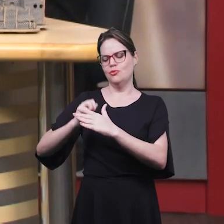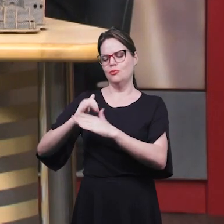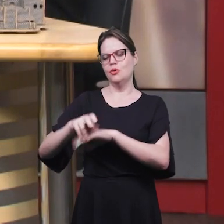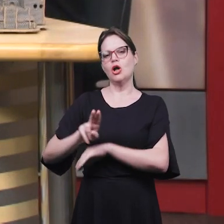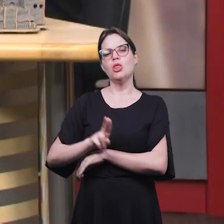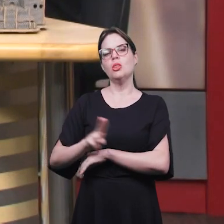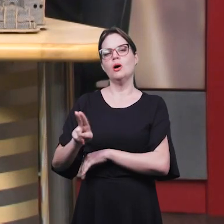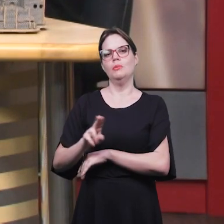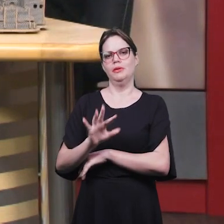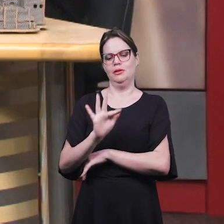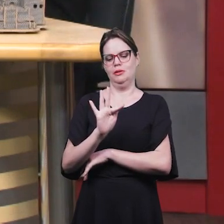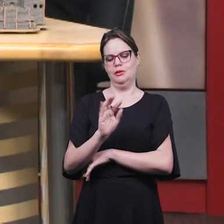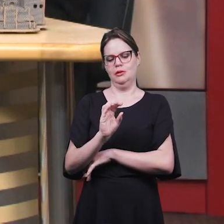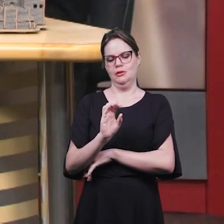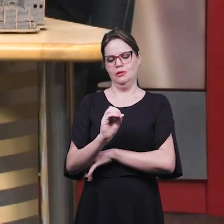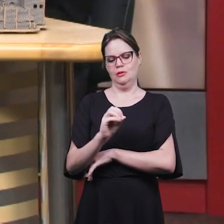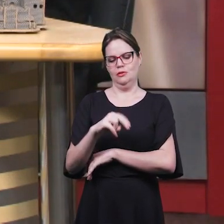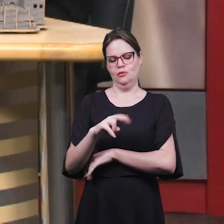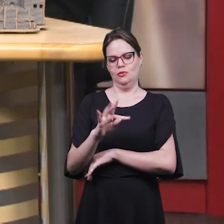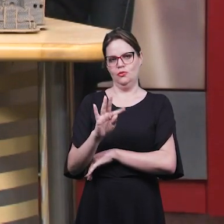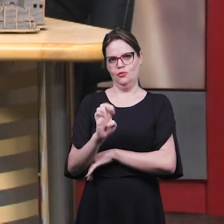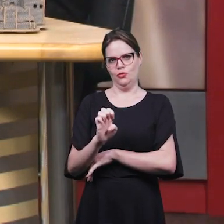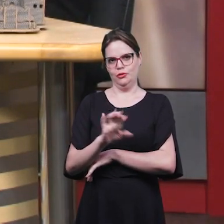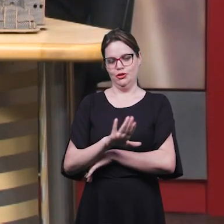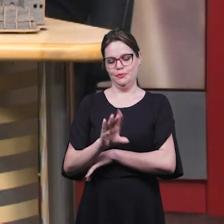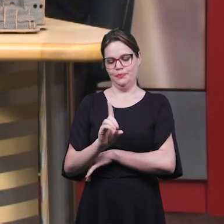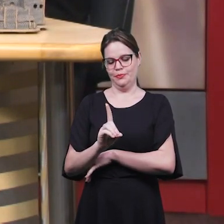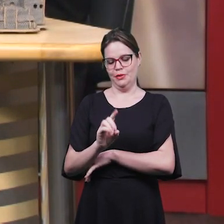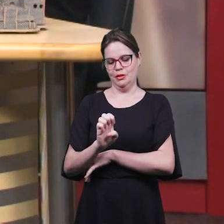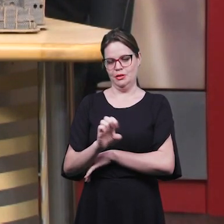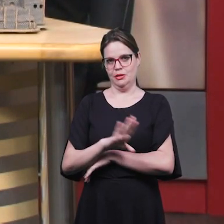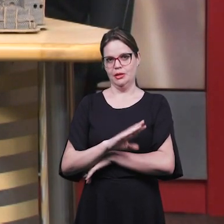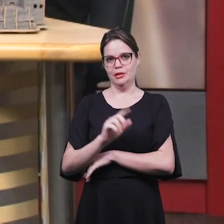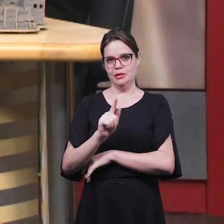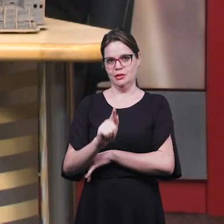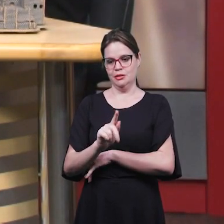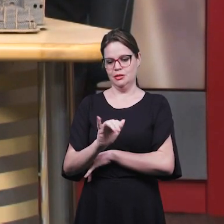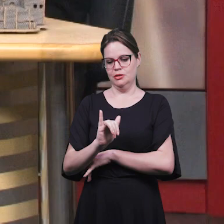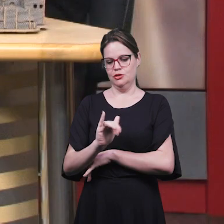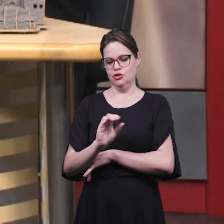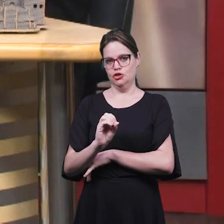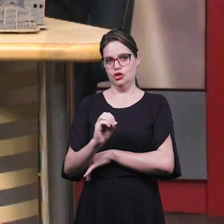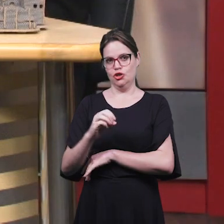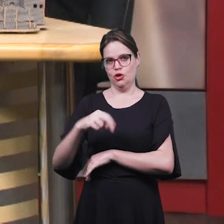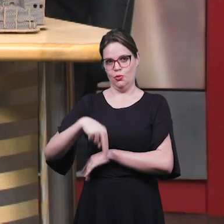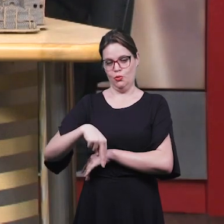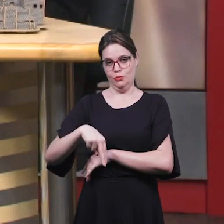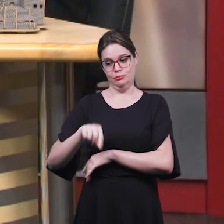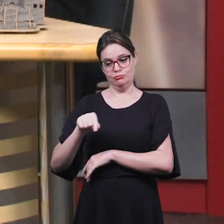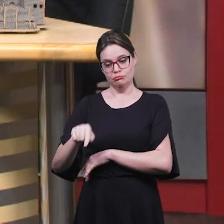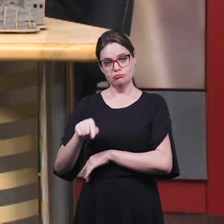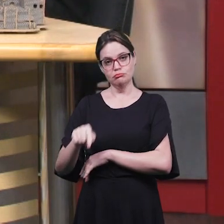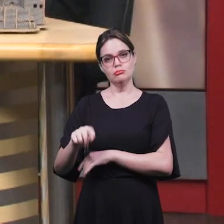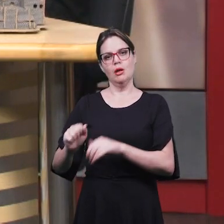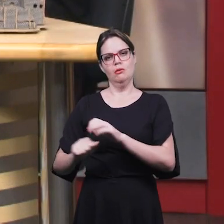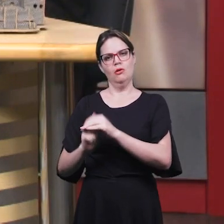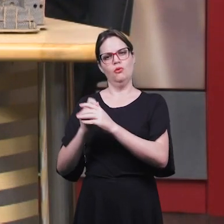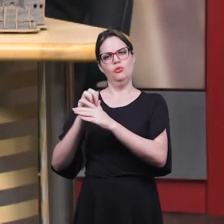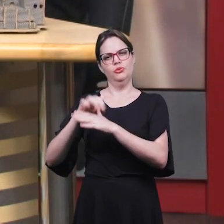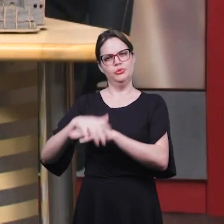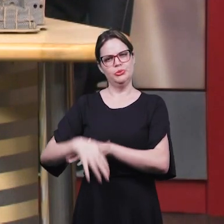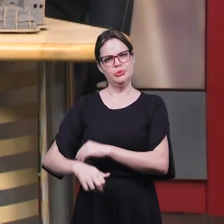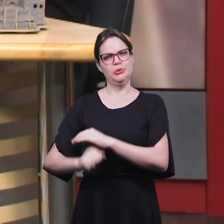Então, Ezequias, ele cobriu, quando esse texto que o pastor Luiz Eugênio leu, quando Senaqueribe